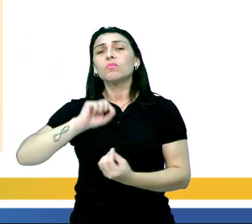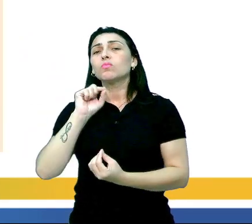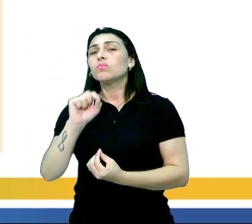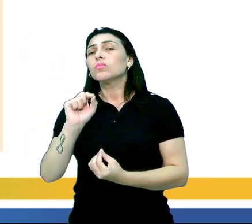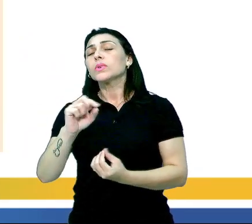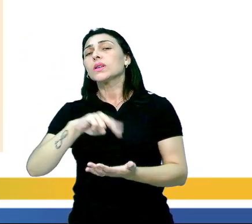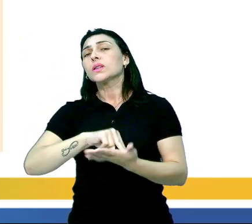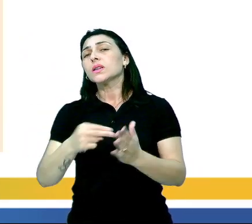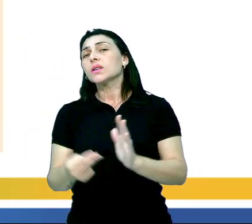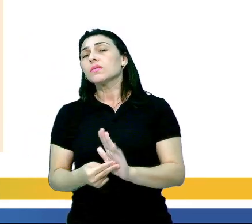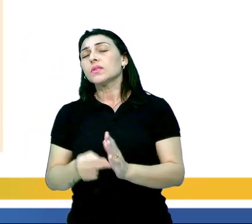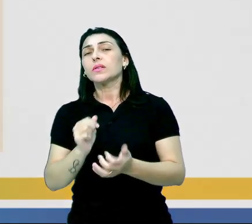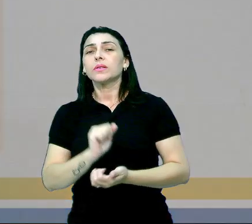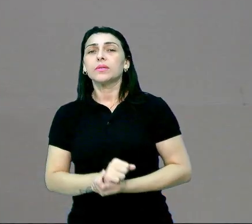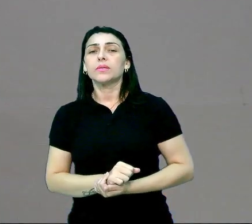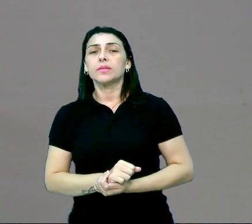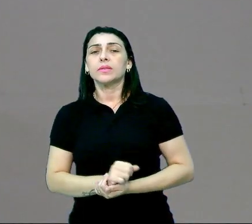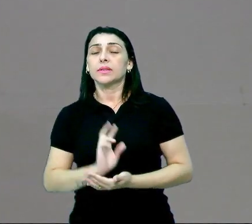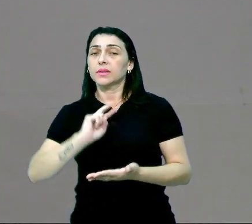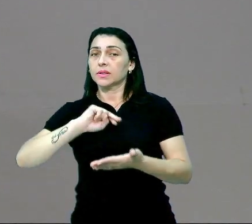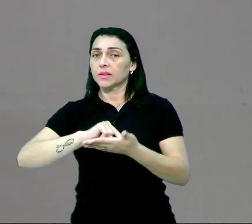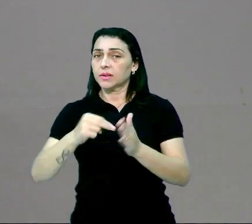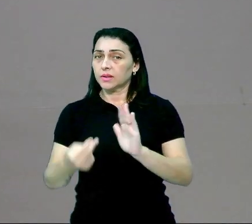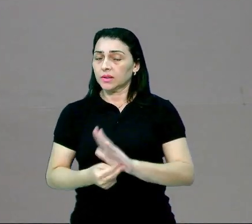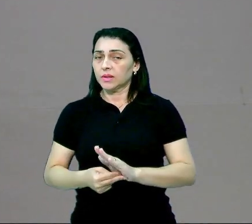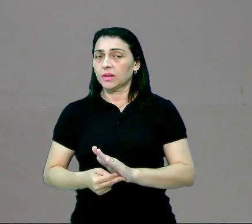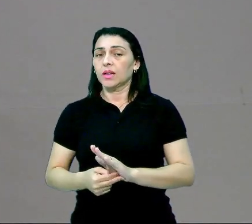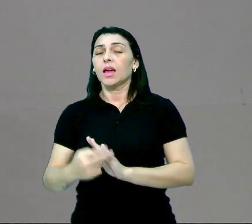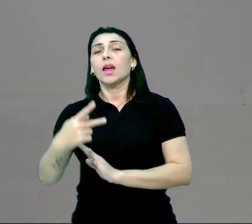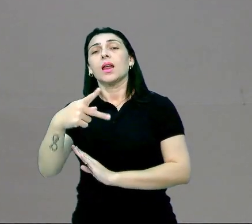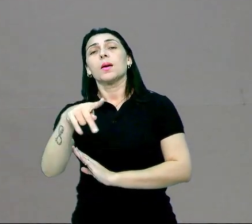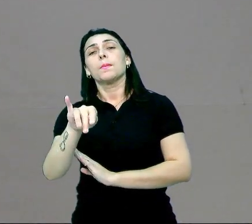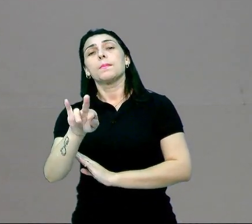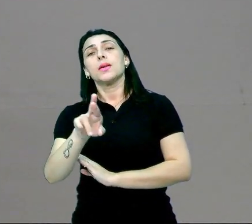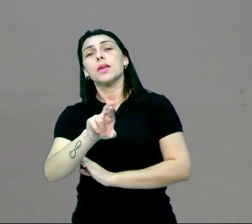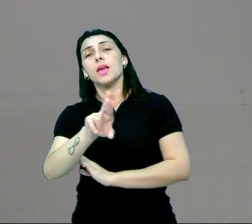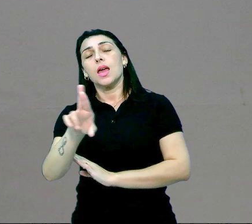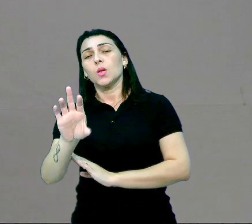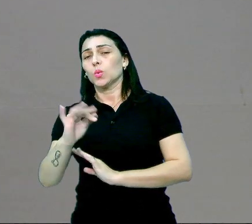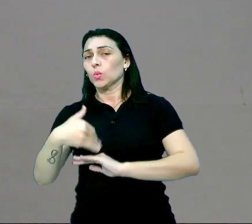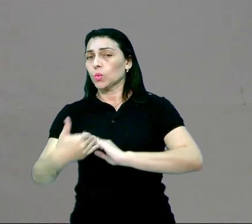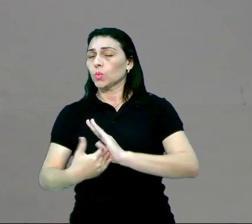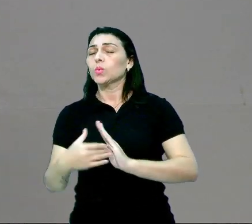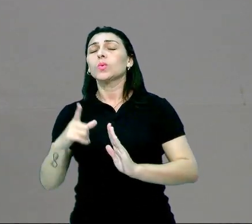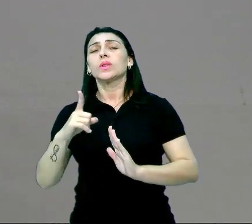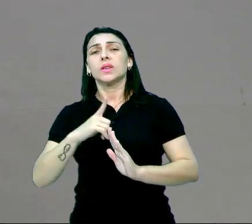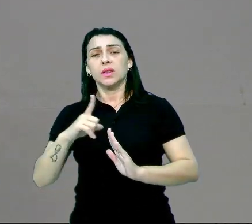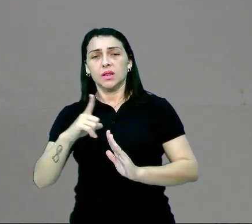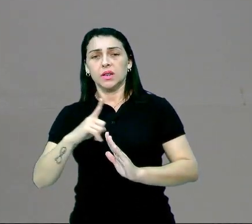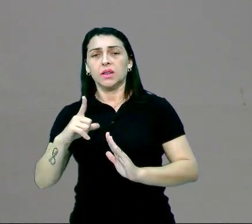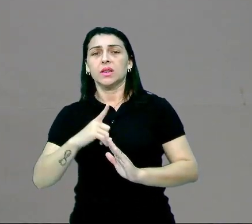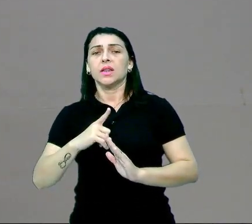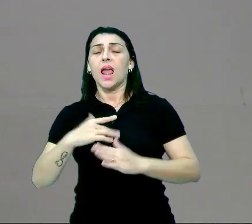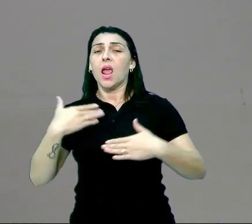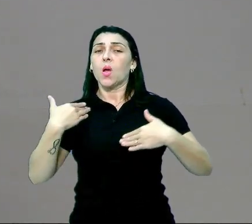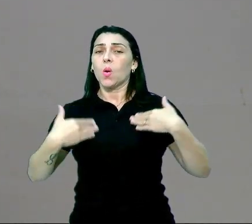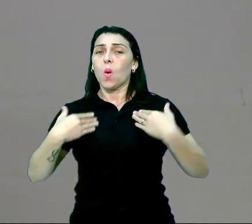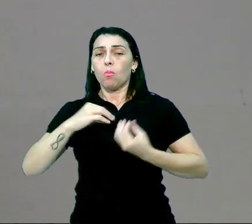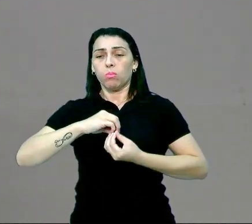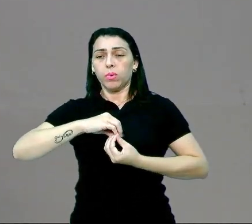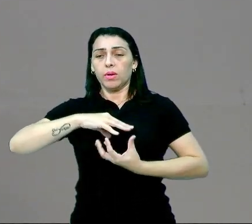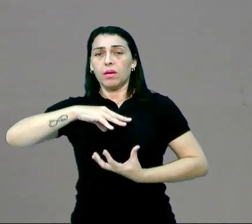isso significa? Significa que, para Pierre Teilhard de Chardin, tudo tem uma espécie de corpo e